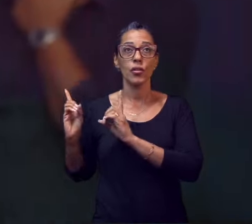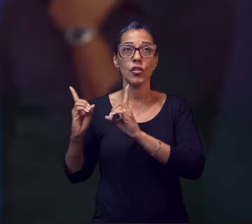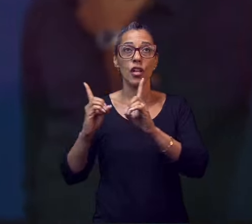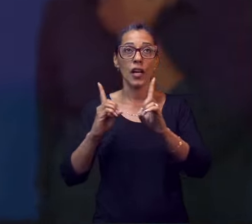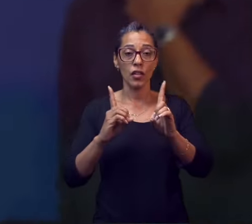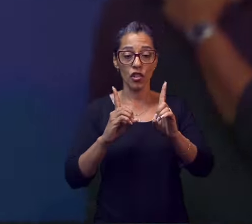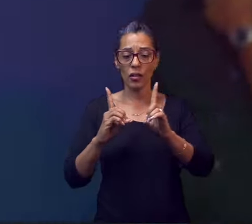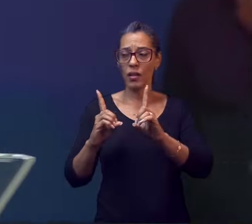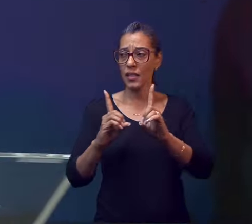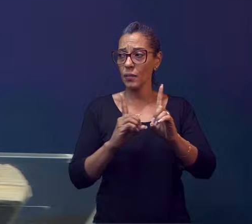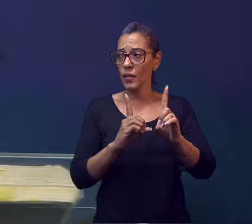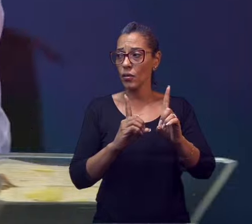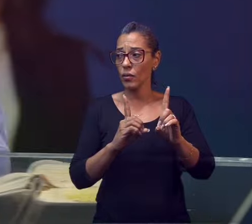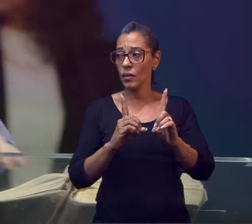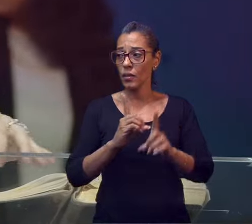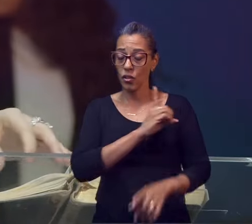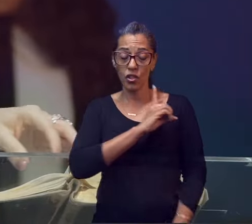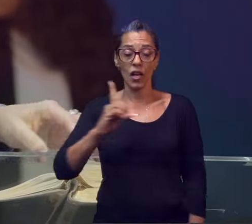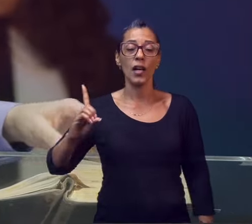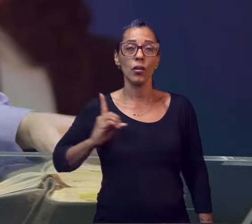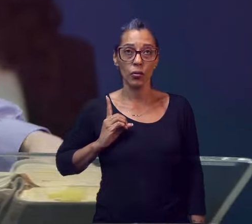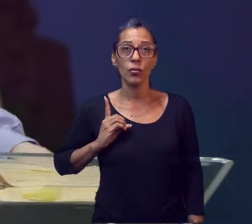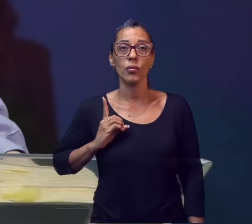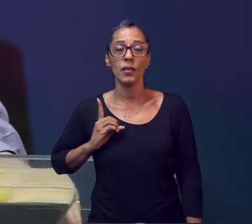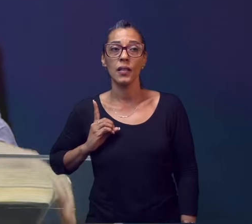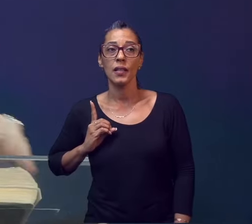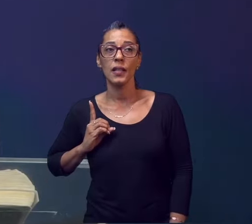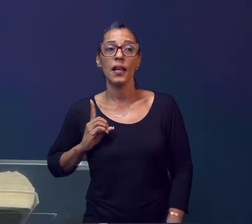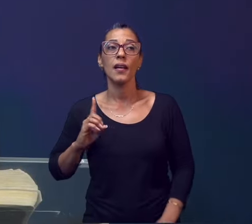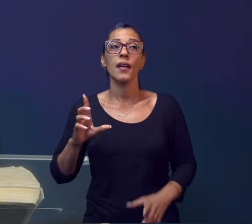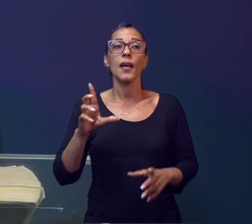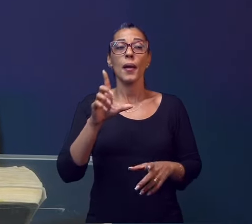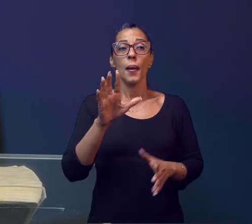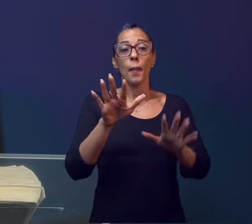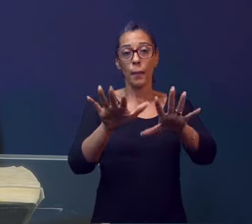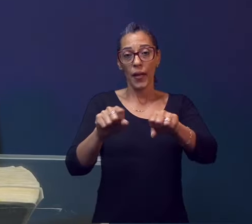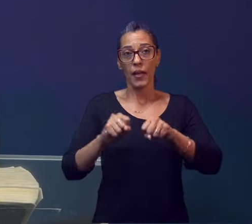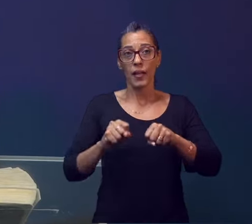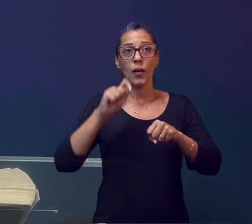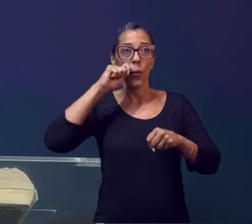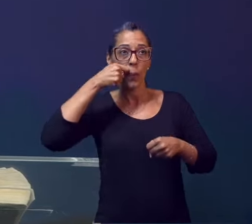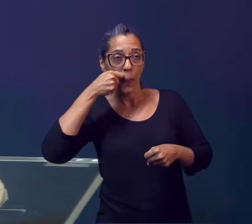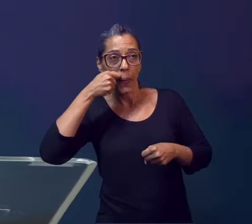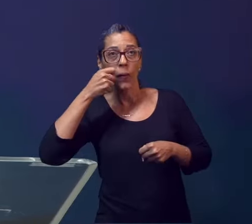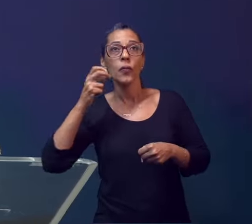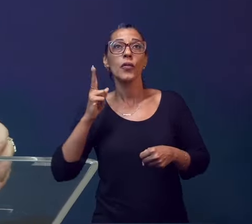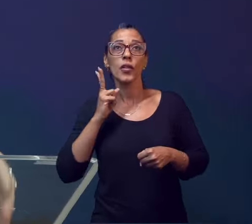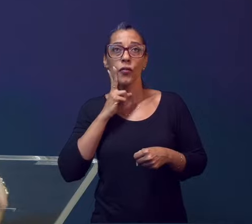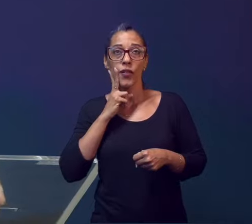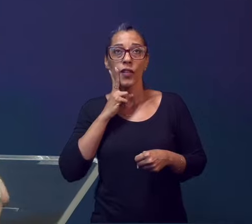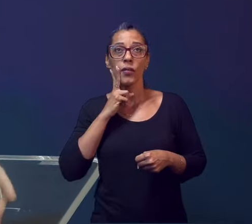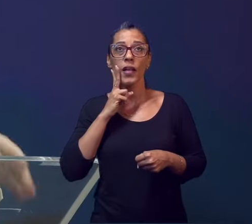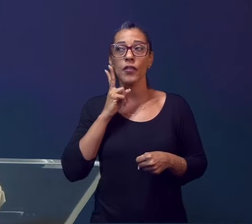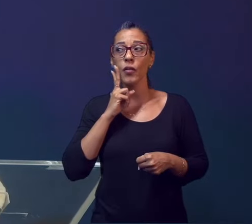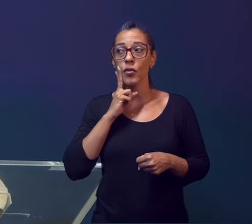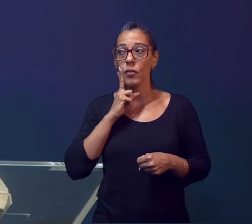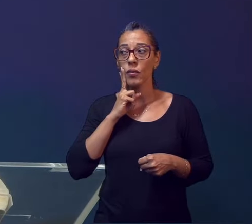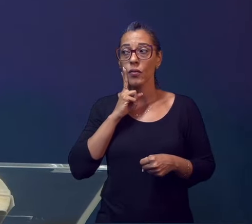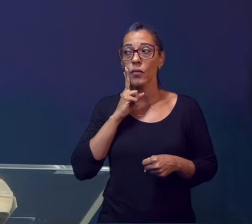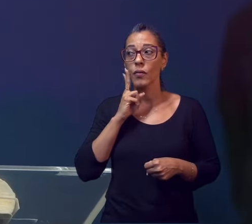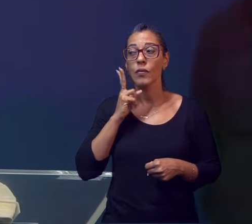elementos hoje nós vamos consagrar ao Senhor isso é mais um momento de